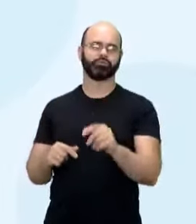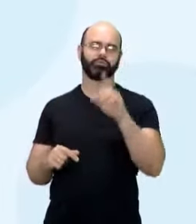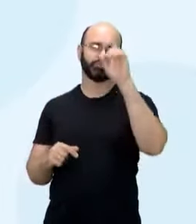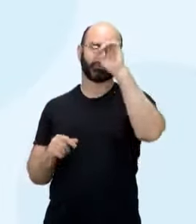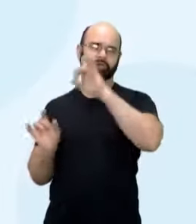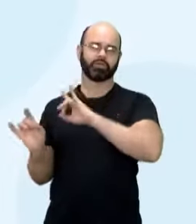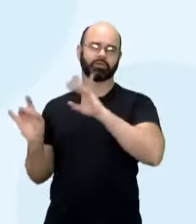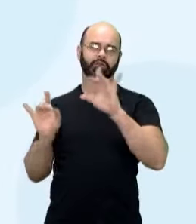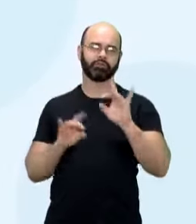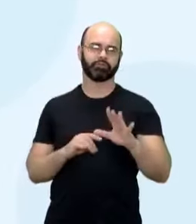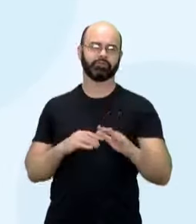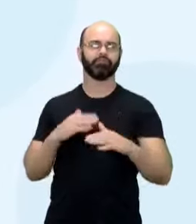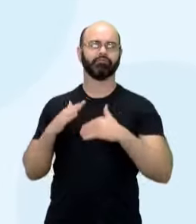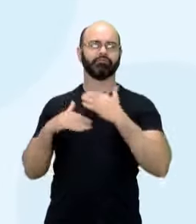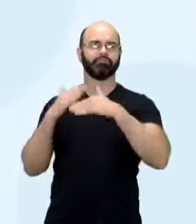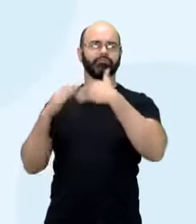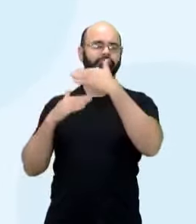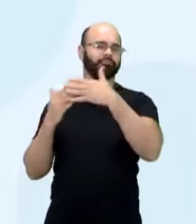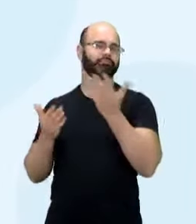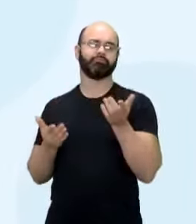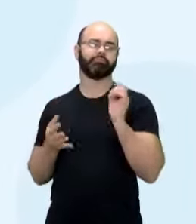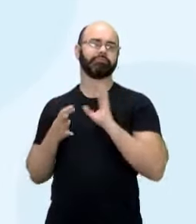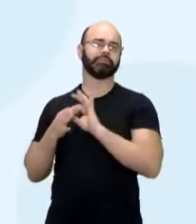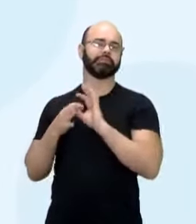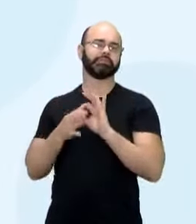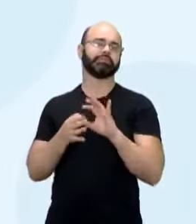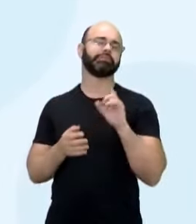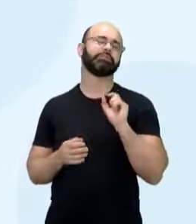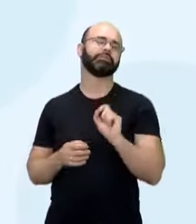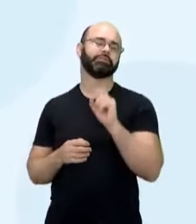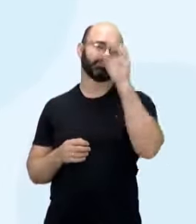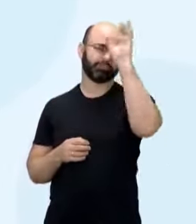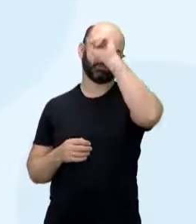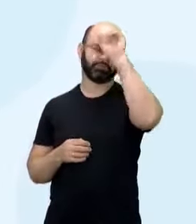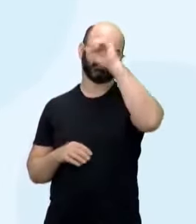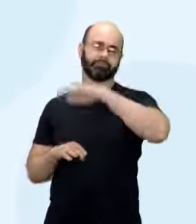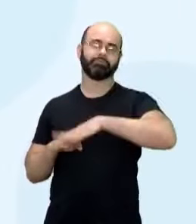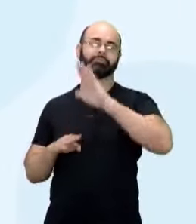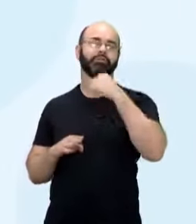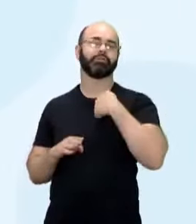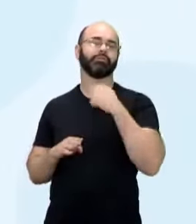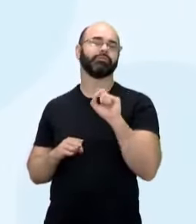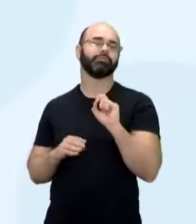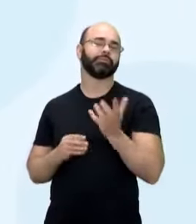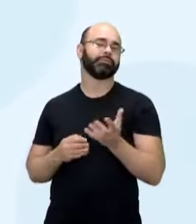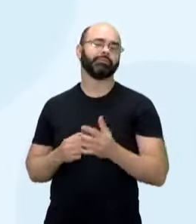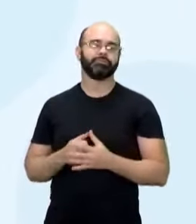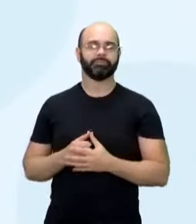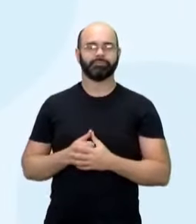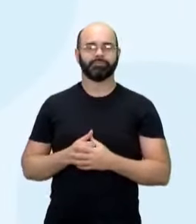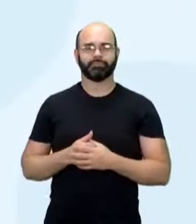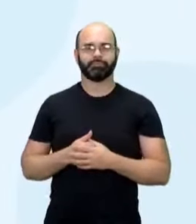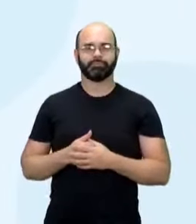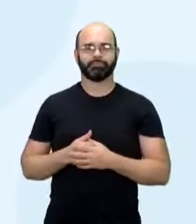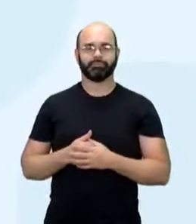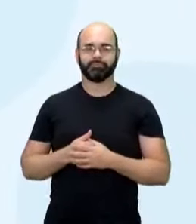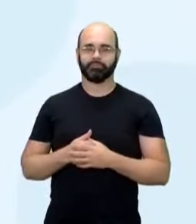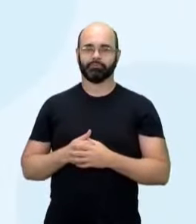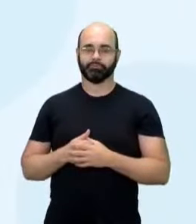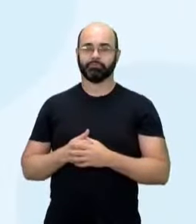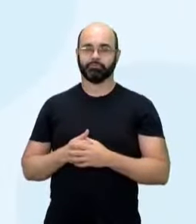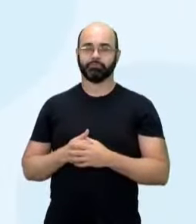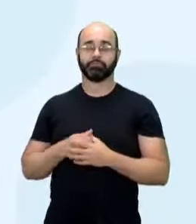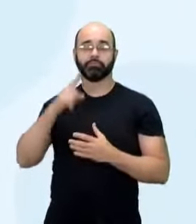dia construir uma partinha dele, fazendo as conexões. Quais foram os aprendizados que eu tive? É muito importante olhar para o